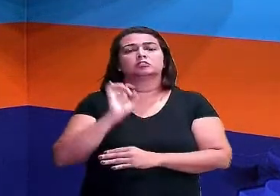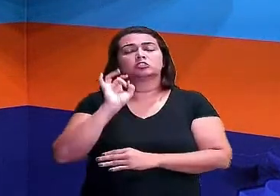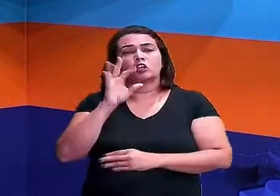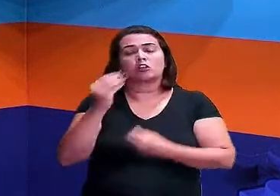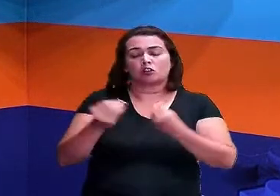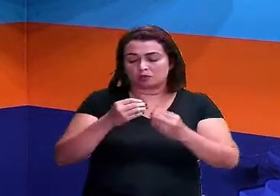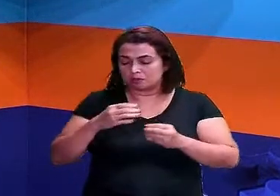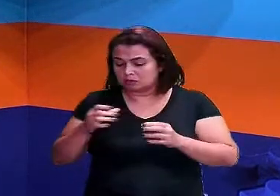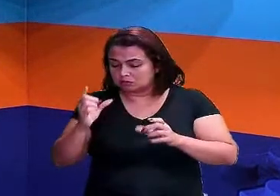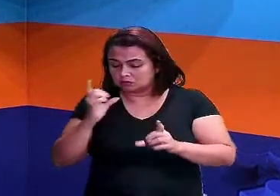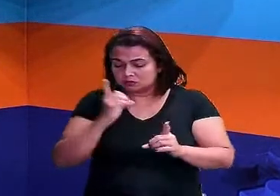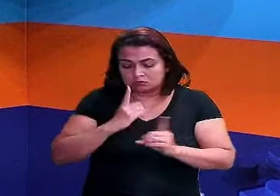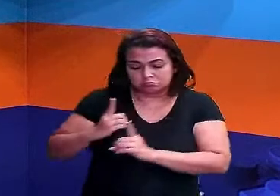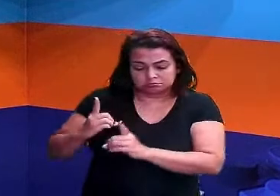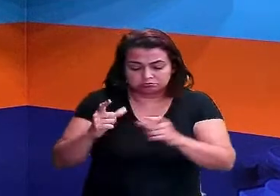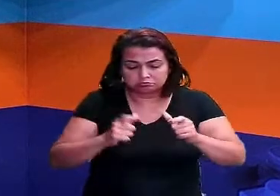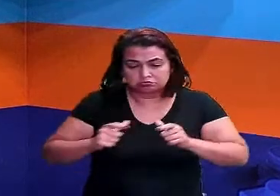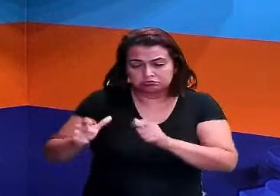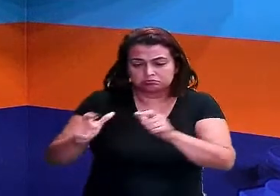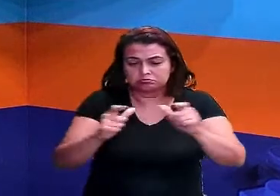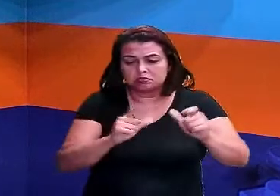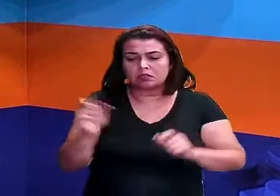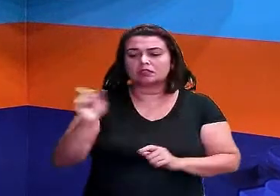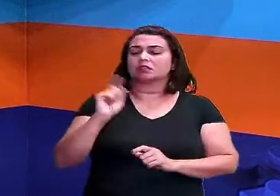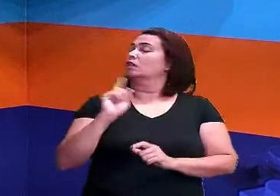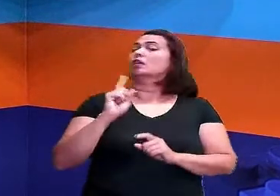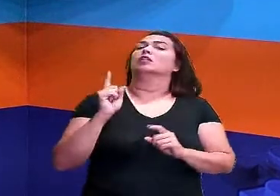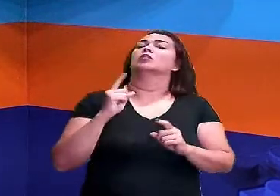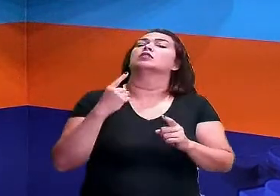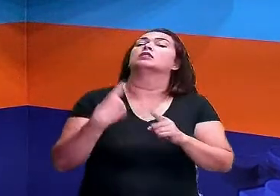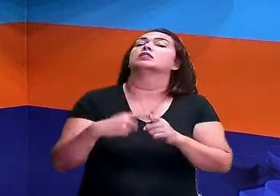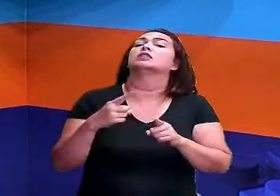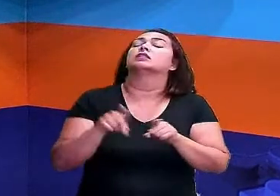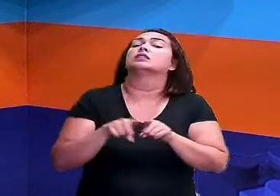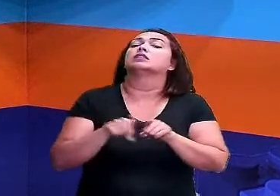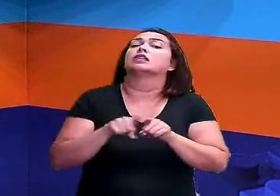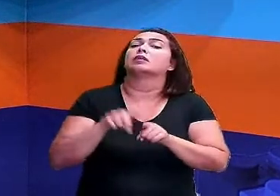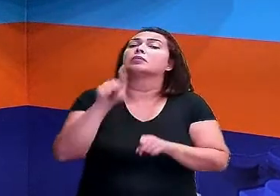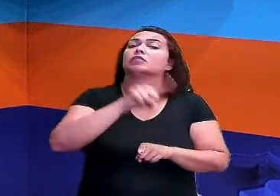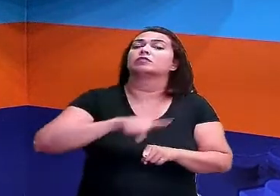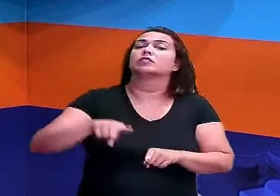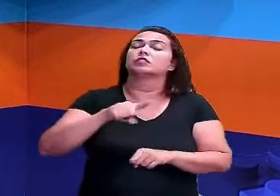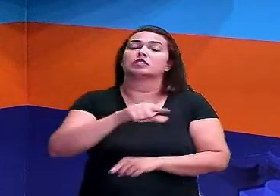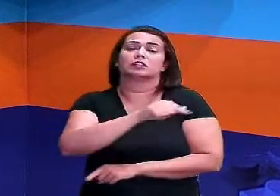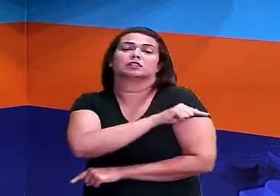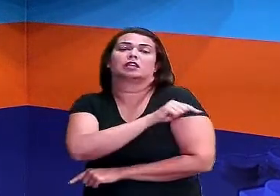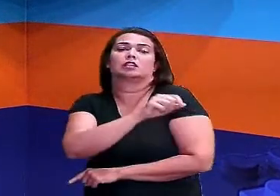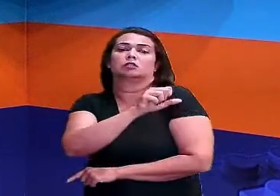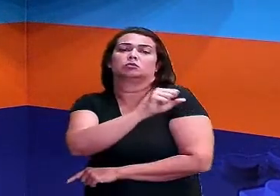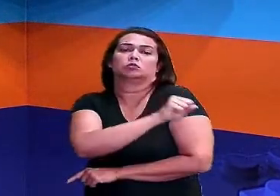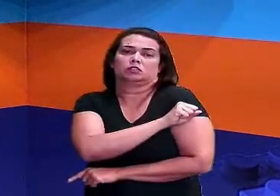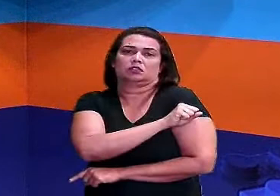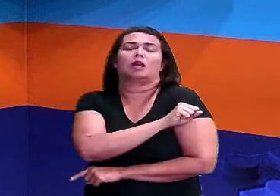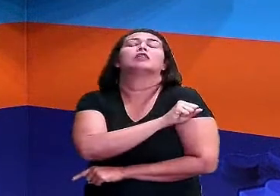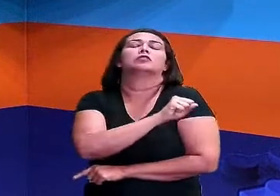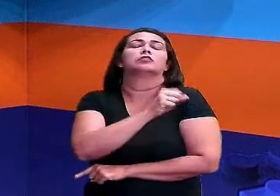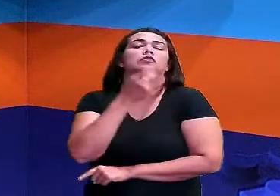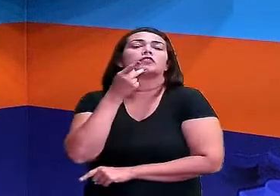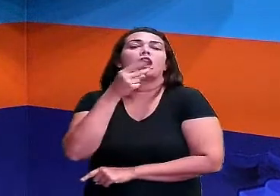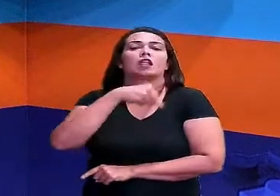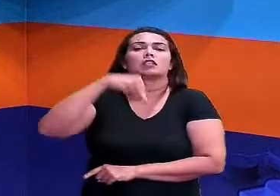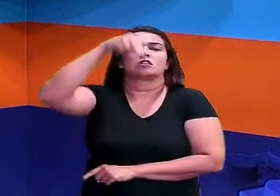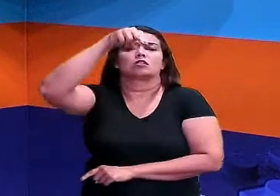orientação, localização geográfica, mas quando você for falar em todos os assuntos do 7º ano, do 8º ano, sempre se falar